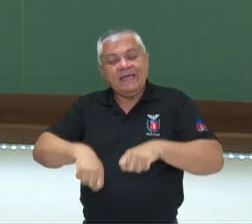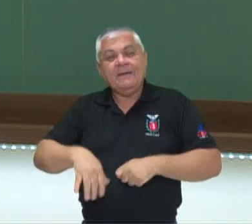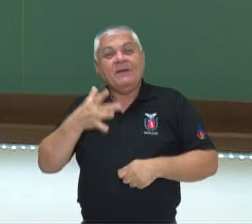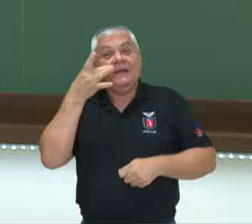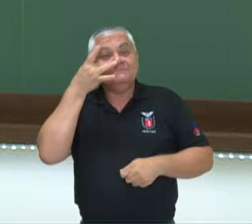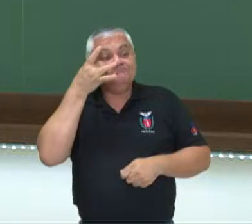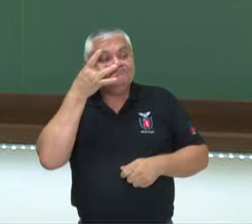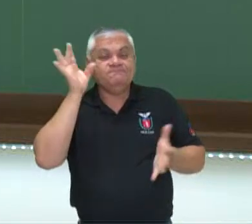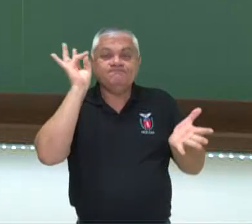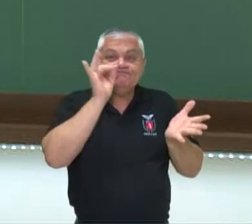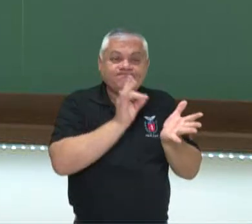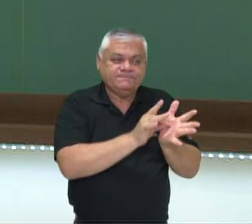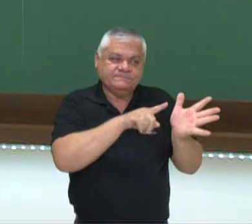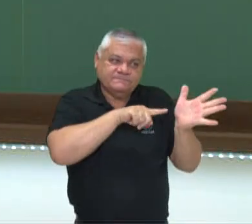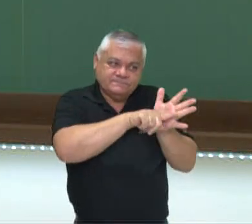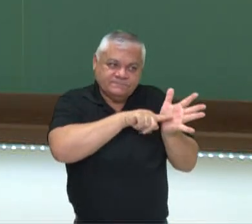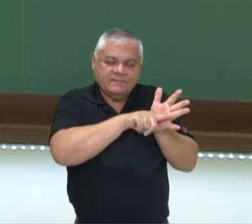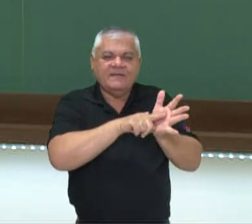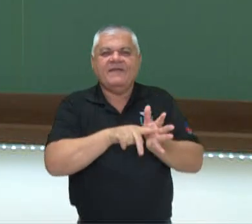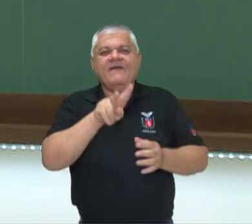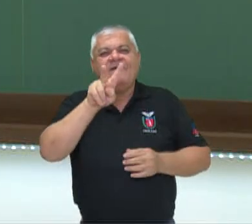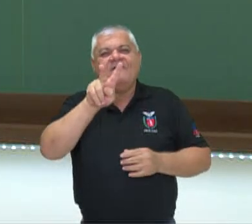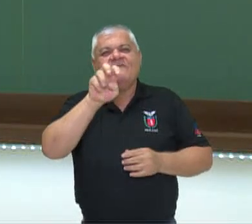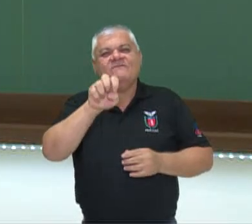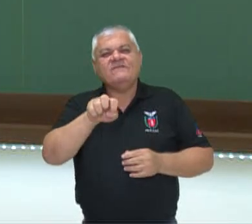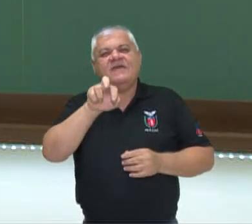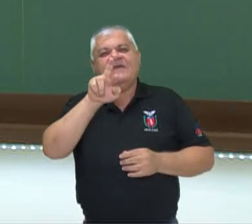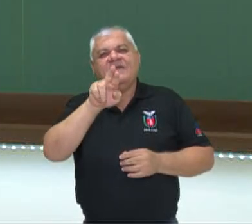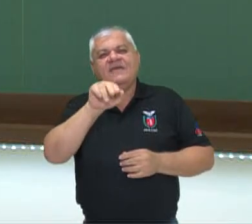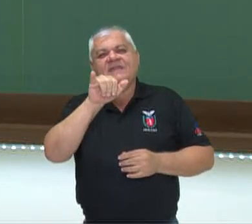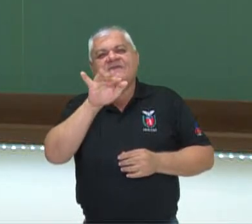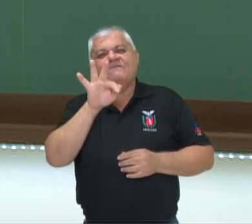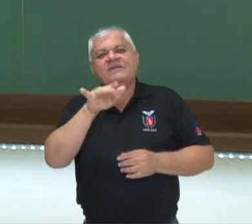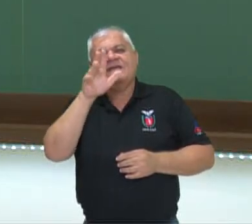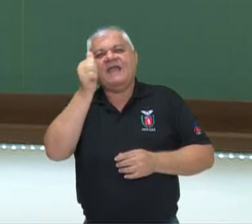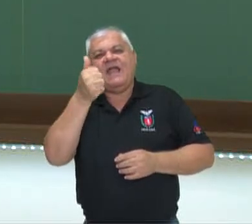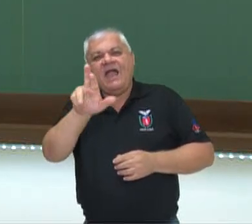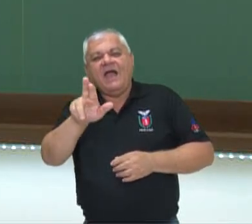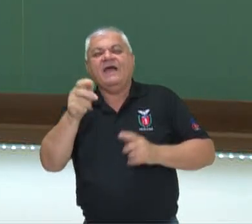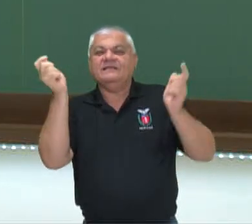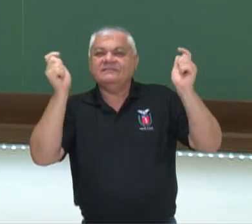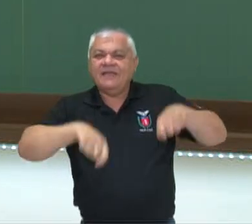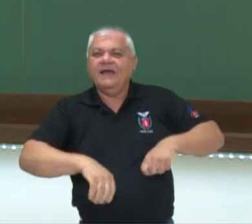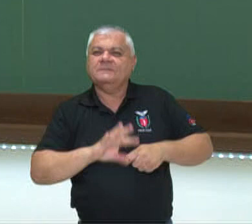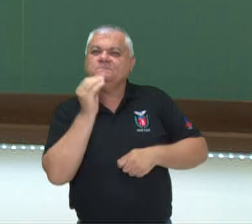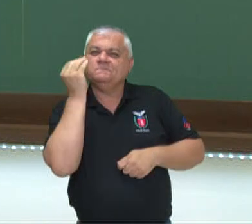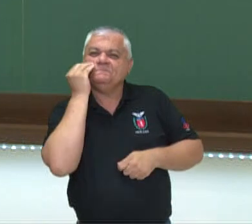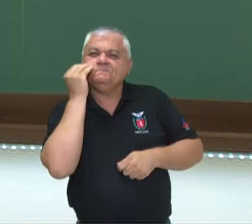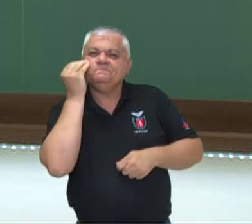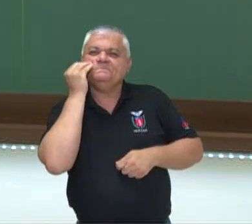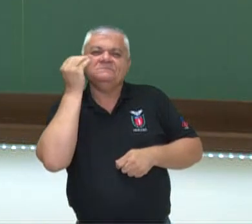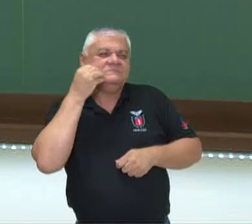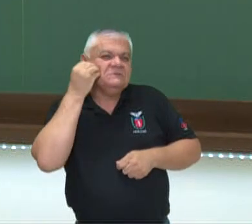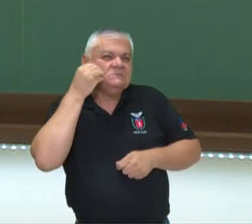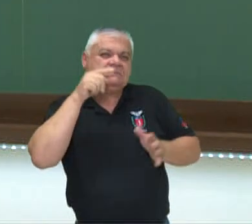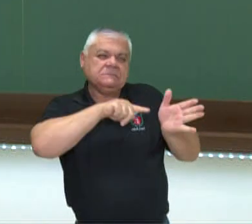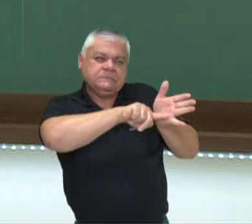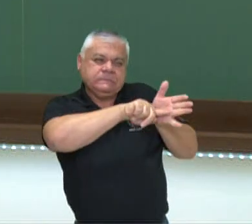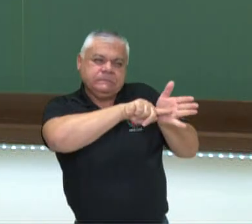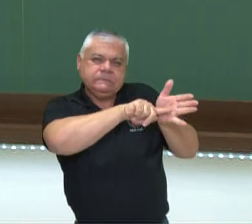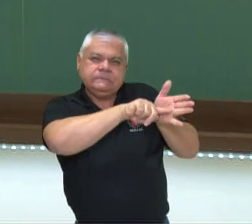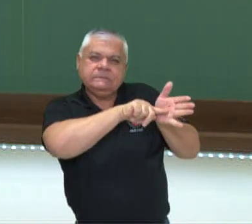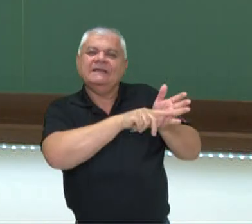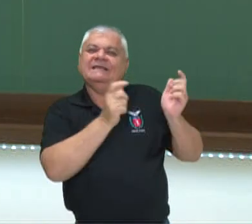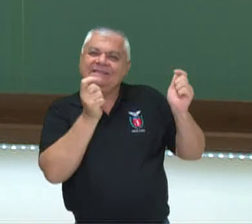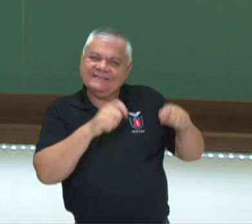da verificabilidade, aquilo que pode ser experimentado, pode passar pela experiência